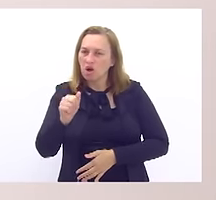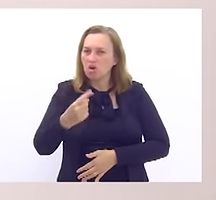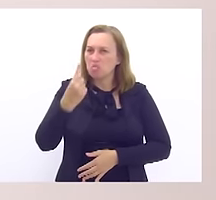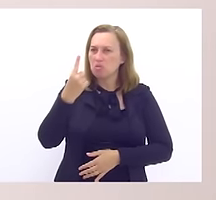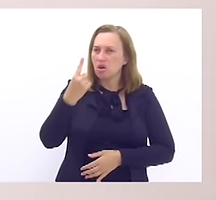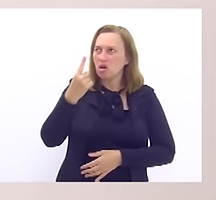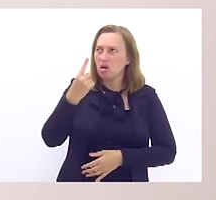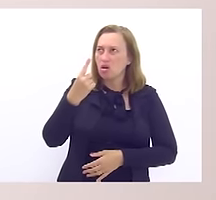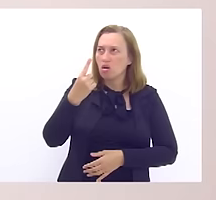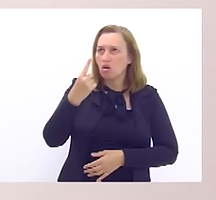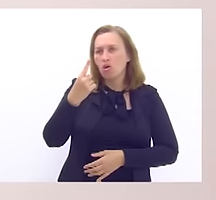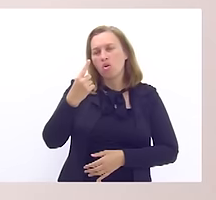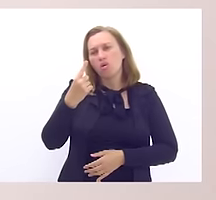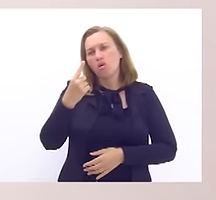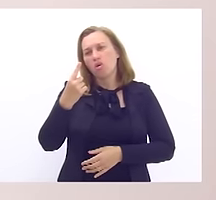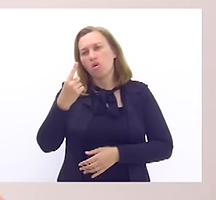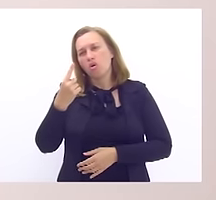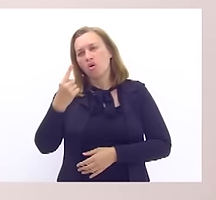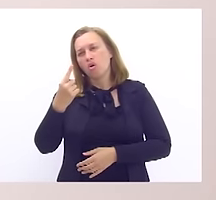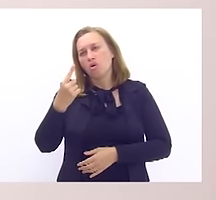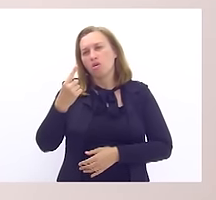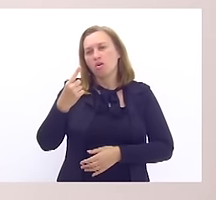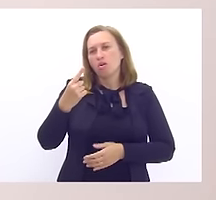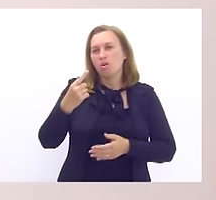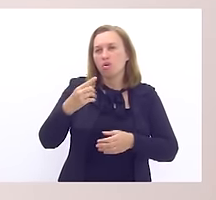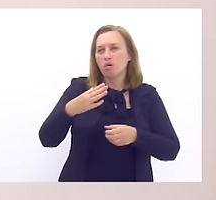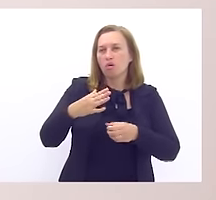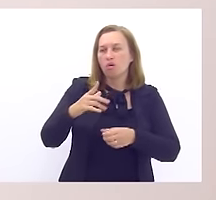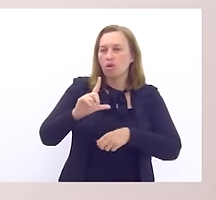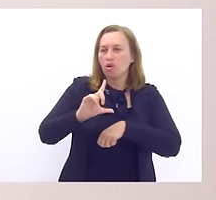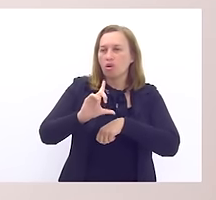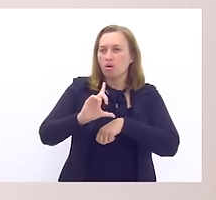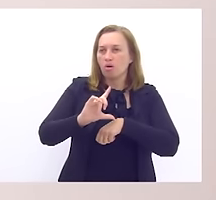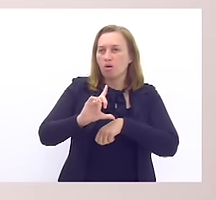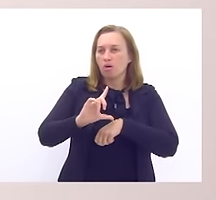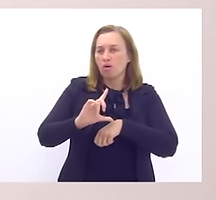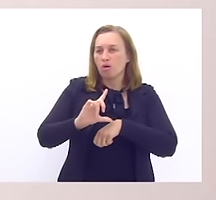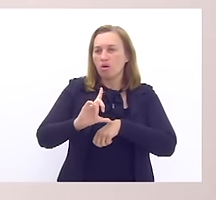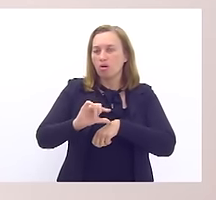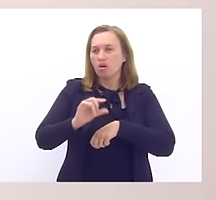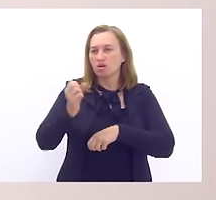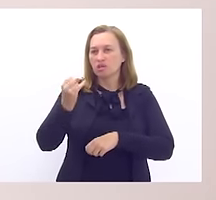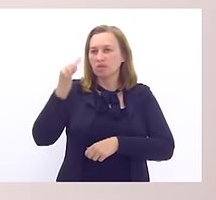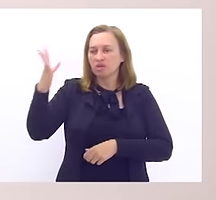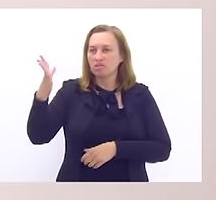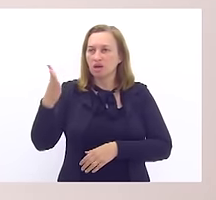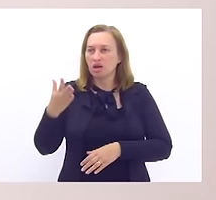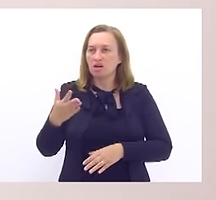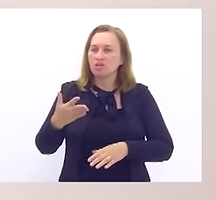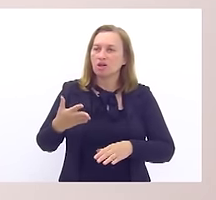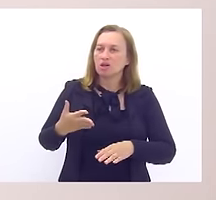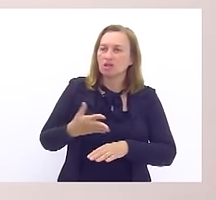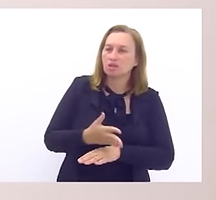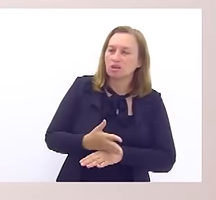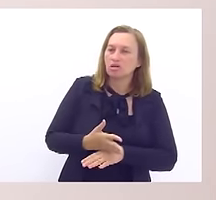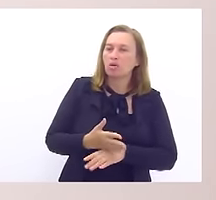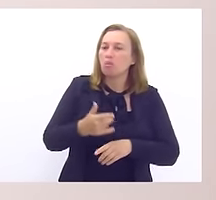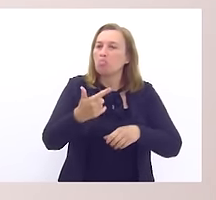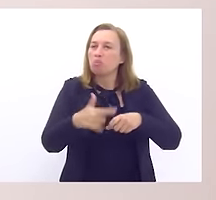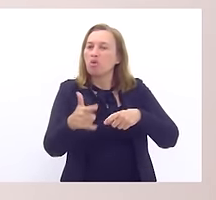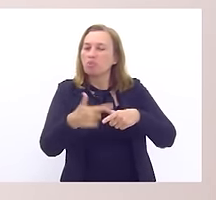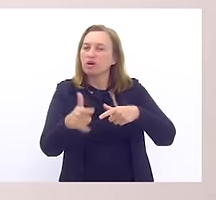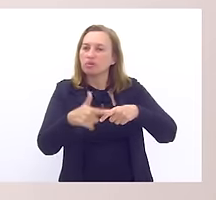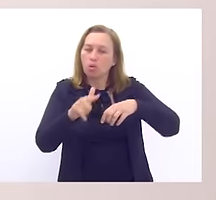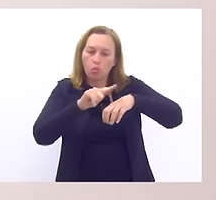manhã teve o seu carro guinchado sem poder chegar ao local da emergência por um problema ali de pneu e etc